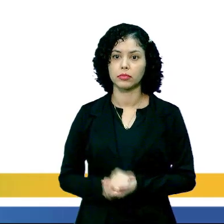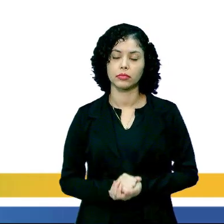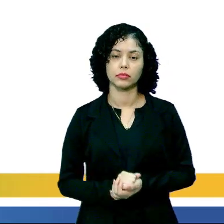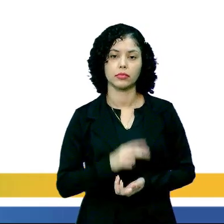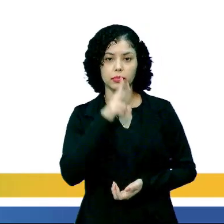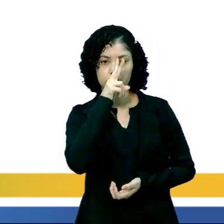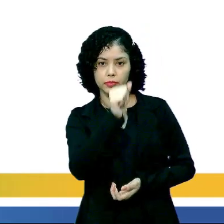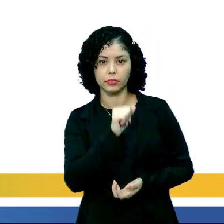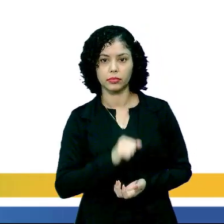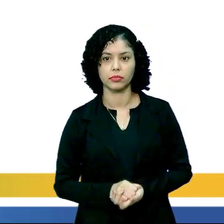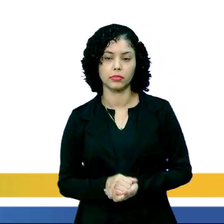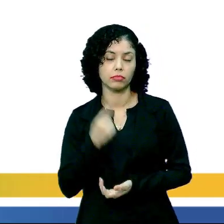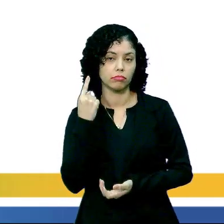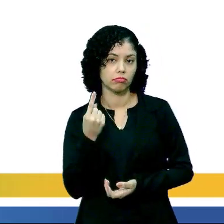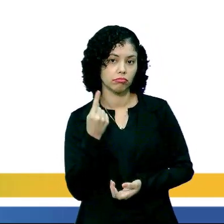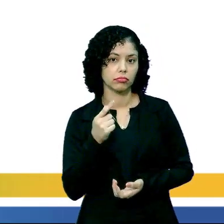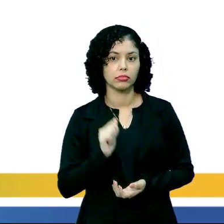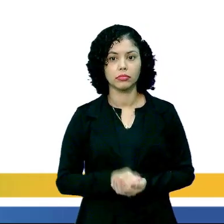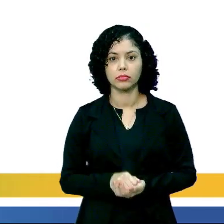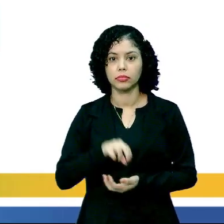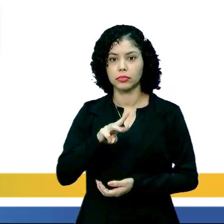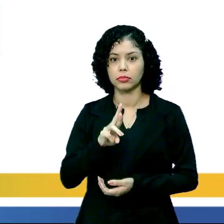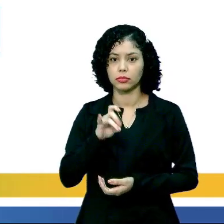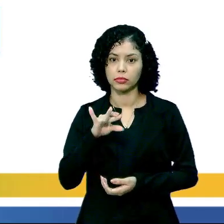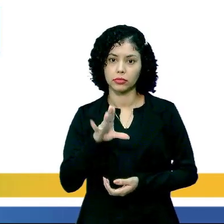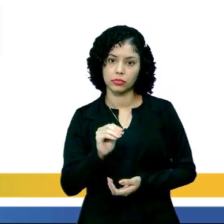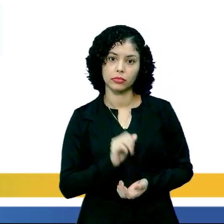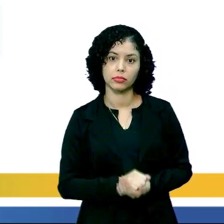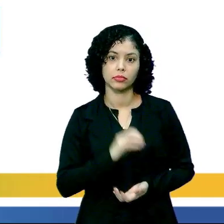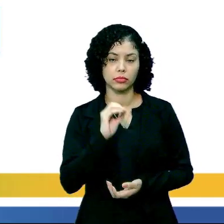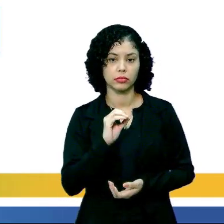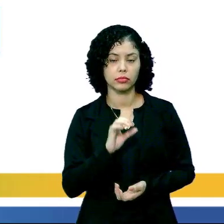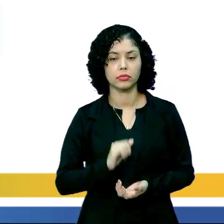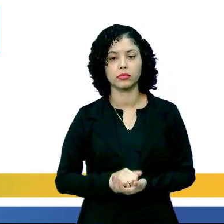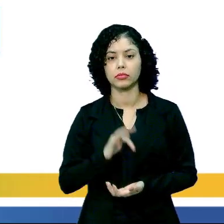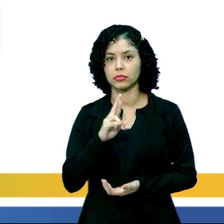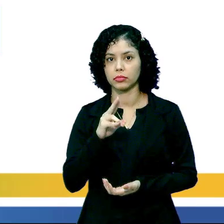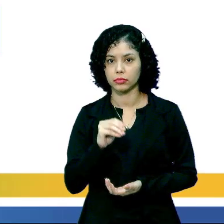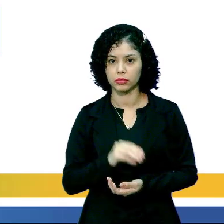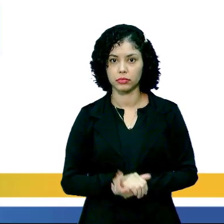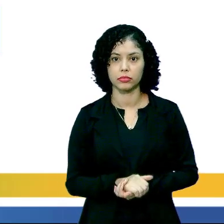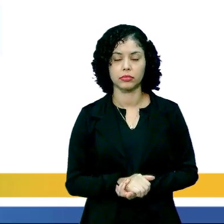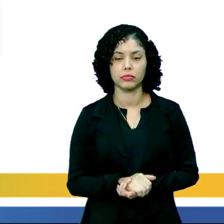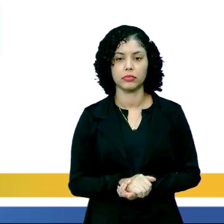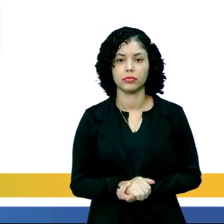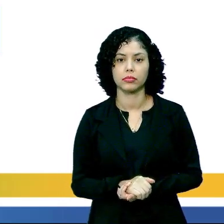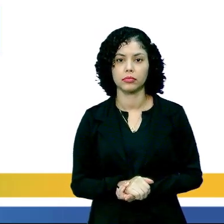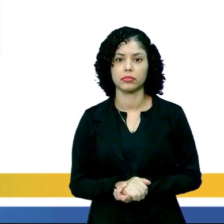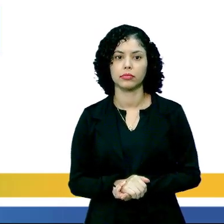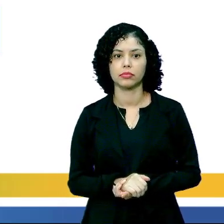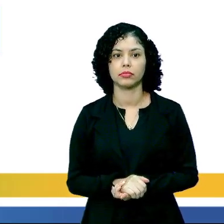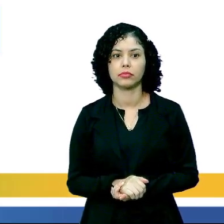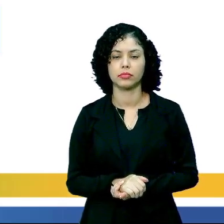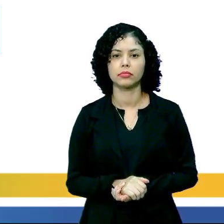um ácido forte se ela for um eu tenho ácido moderado E se ela for zero eu tenho ácido fraco Olha só ácido nítrico